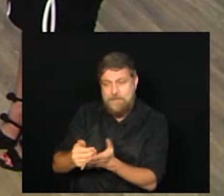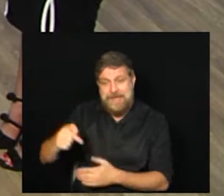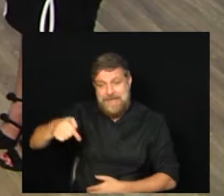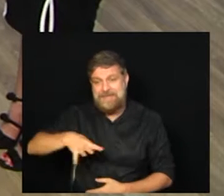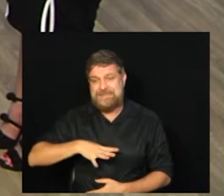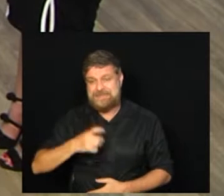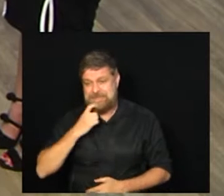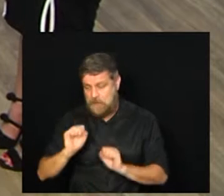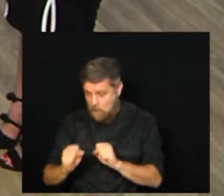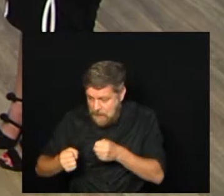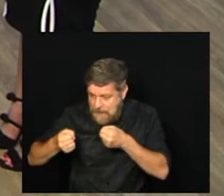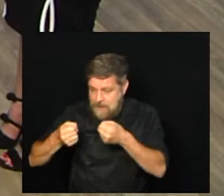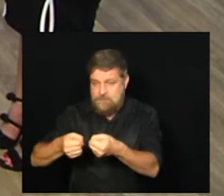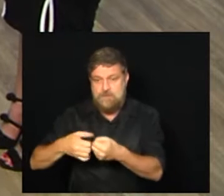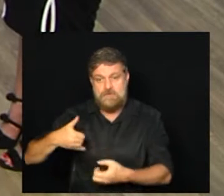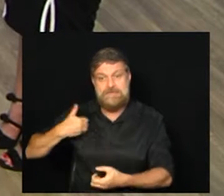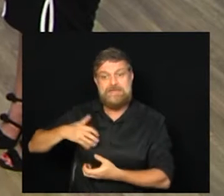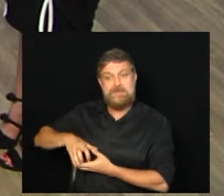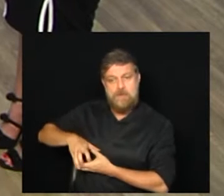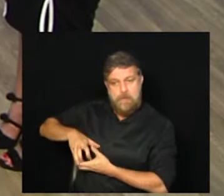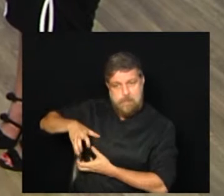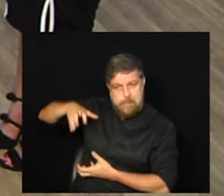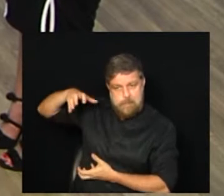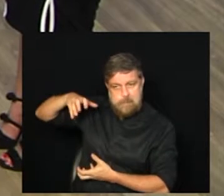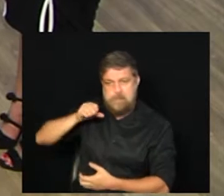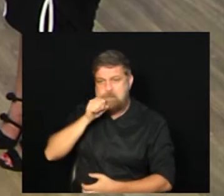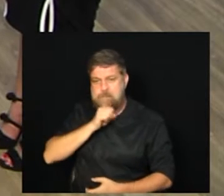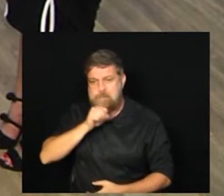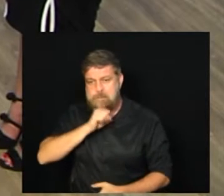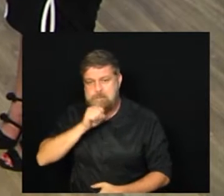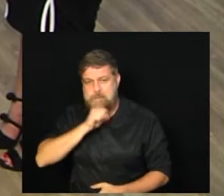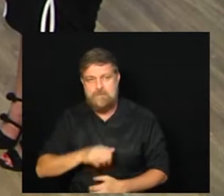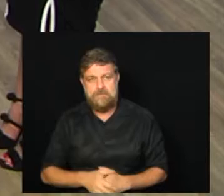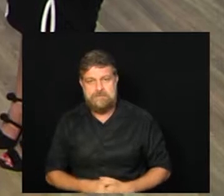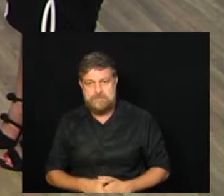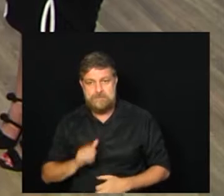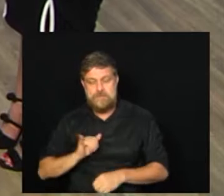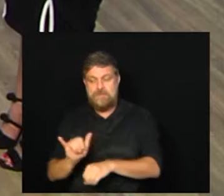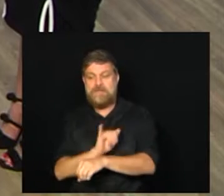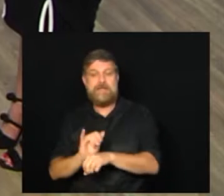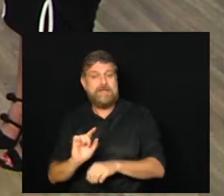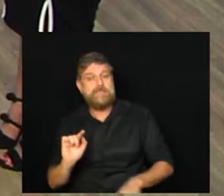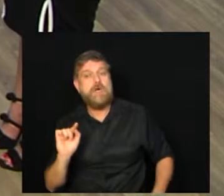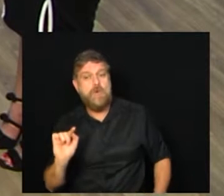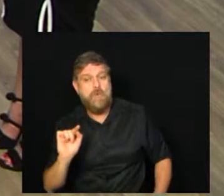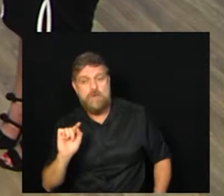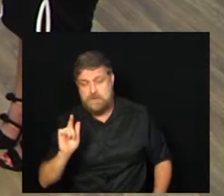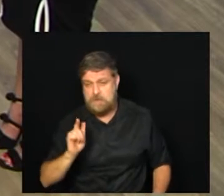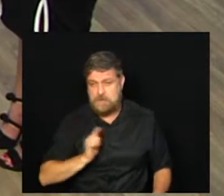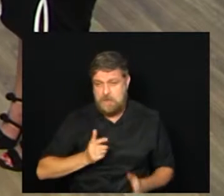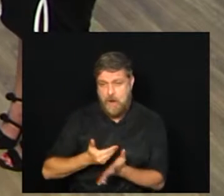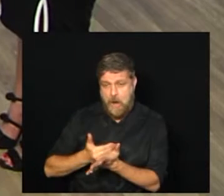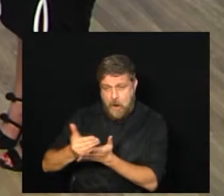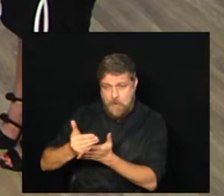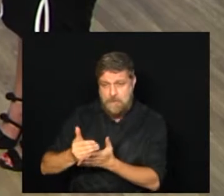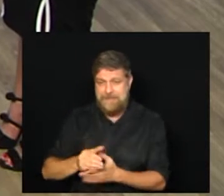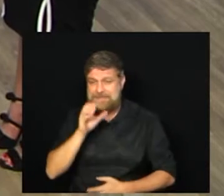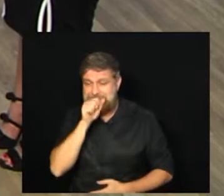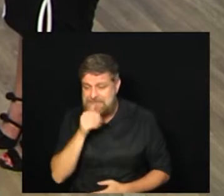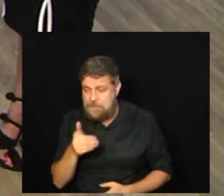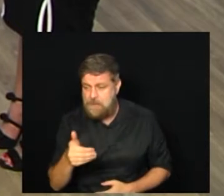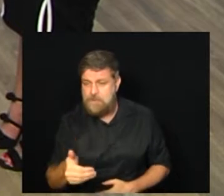essa dose de reforço que o governo acabou de falar agora. Olha, importante. A estratégia vai ser a seguinte: ela vai começar no próximo